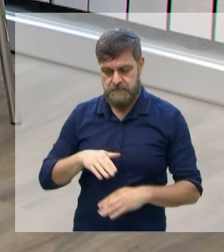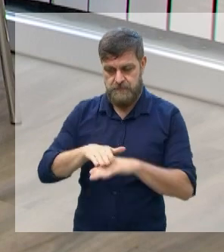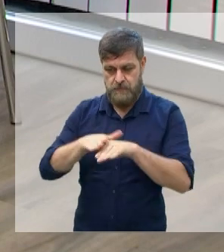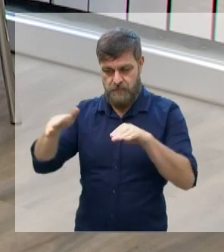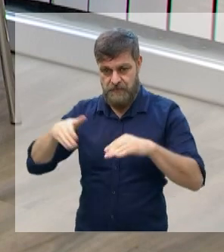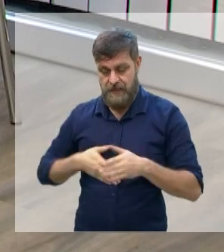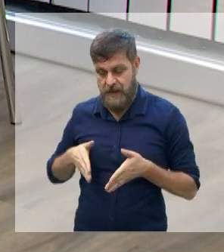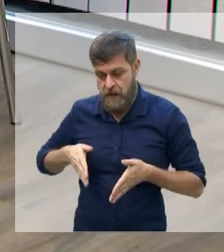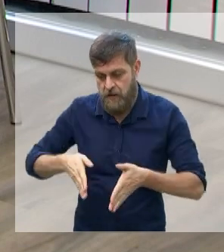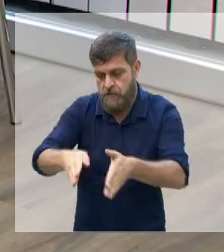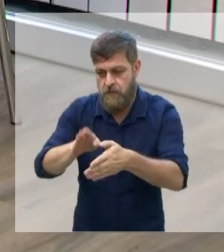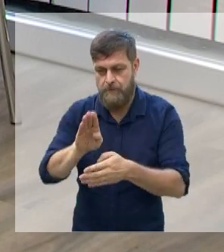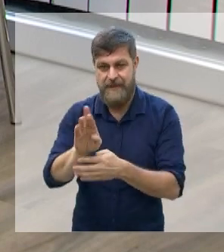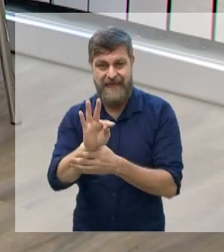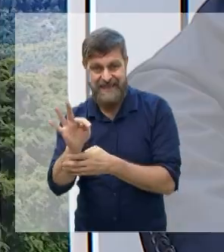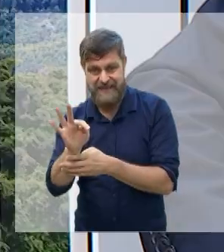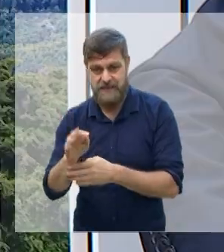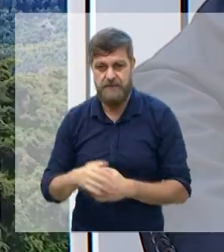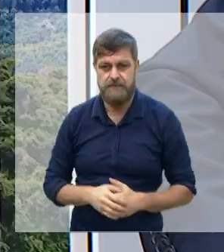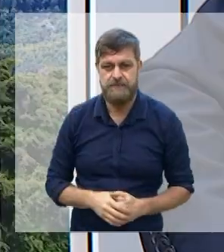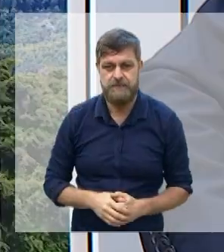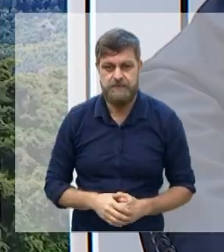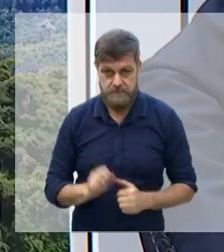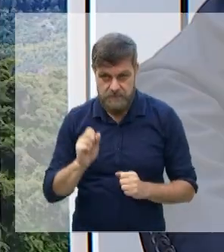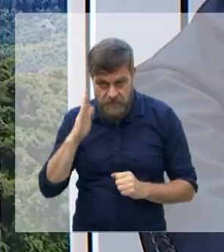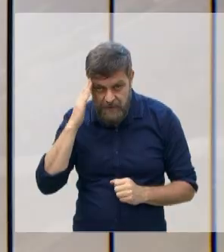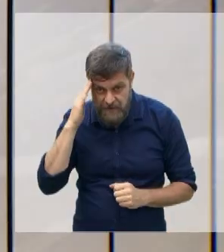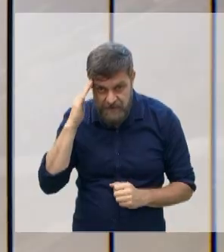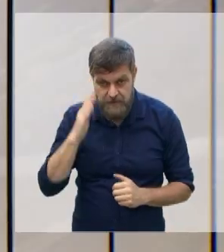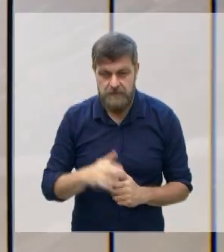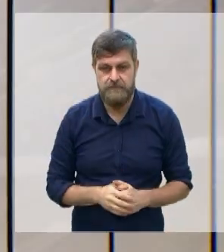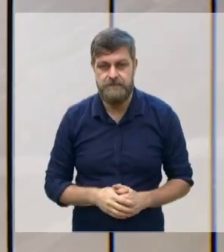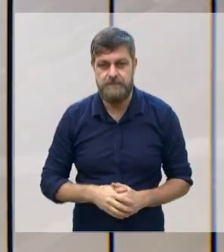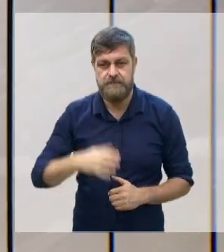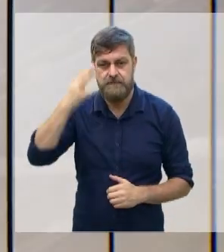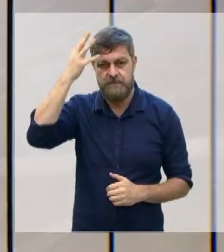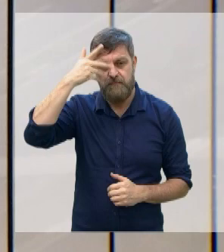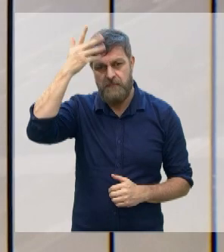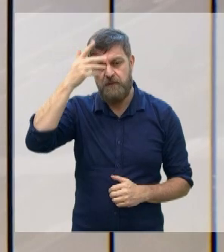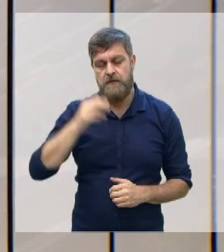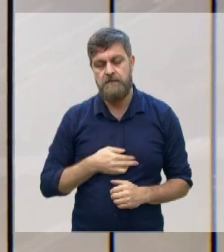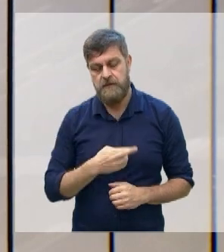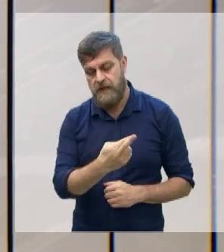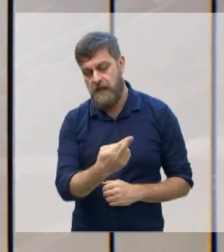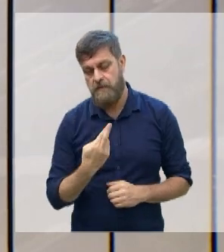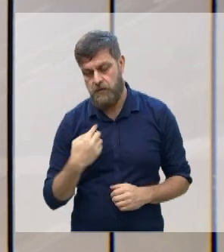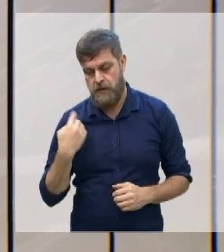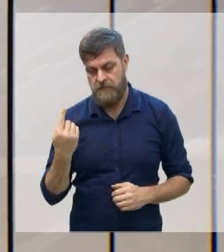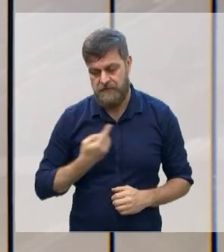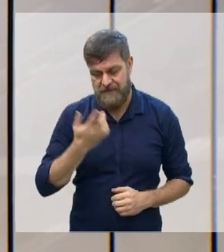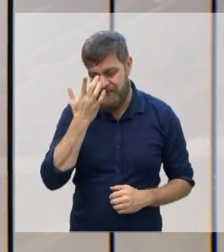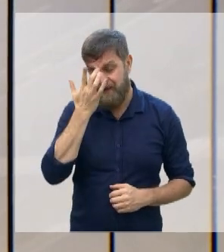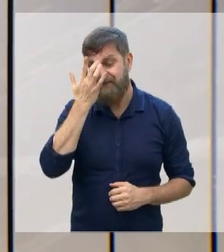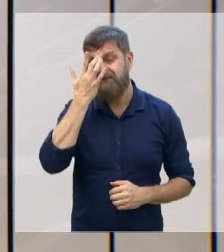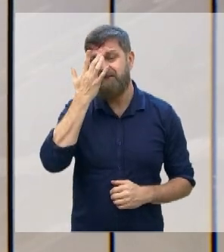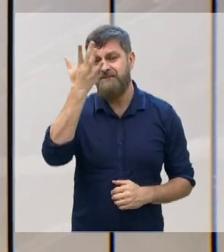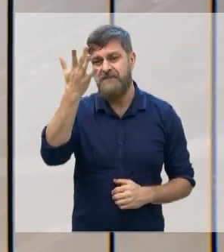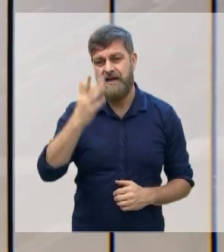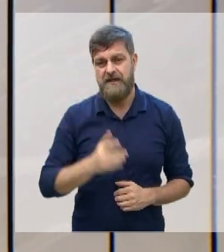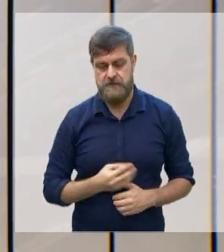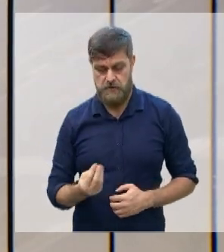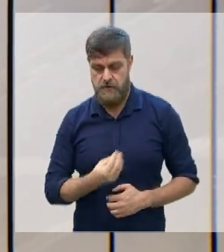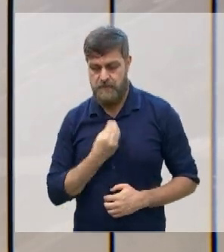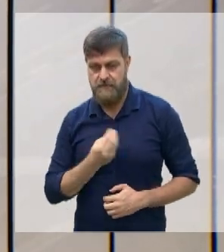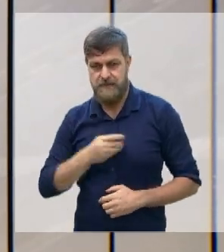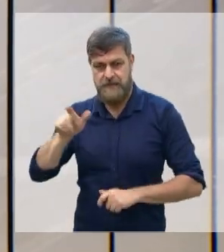uma das linhas do brt do sistema convencional quem vereador só mencionou inclusive a facilidade que vai trazer não só para a vida